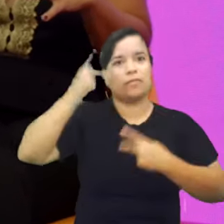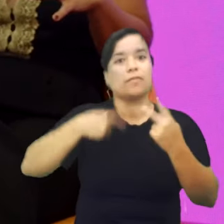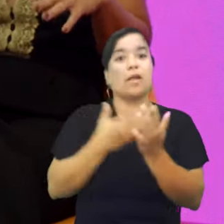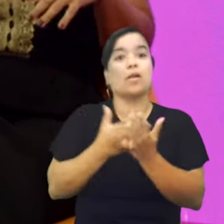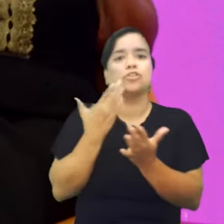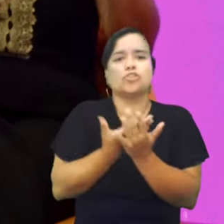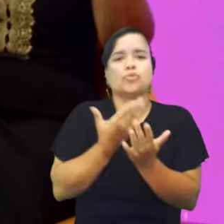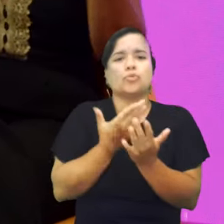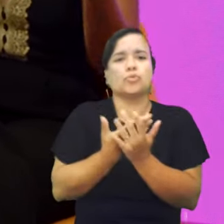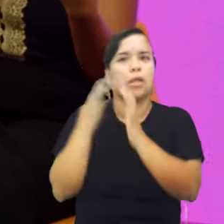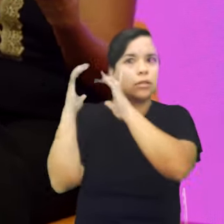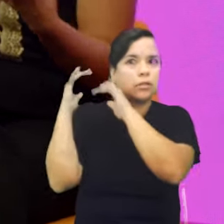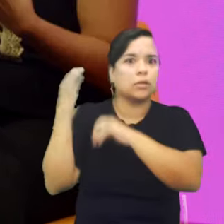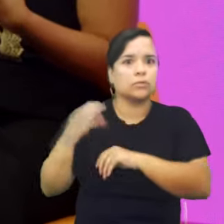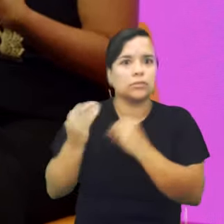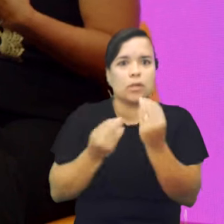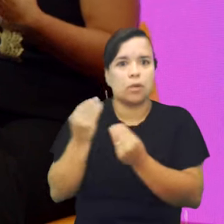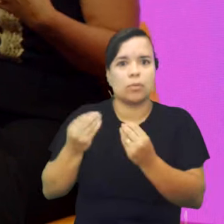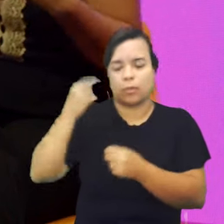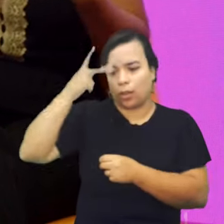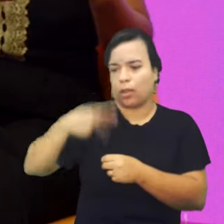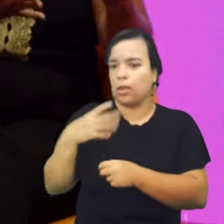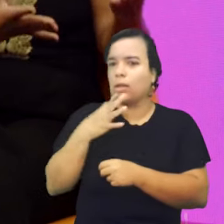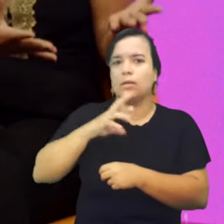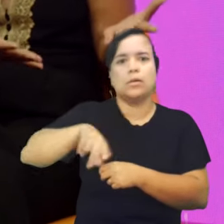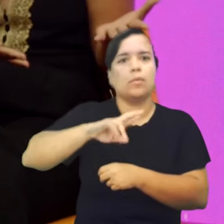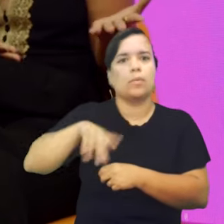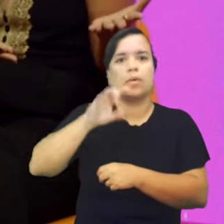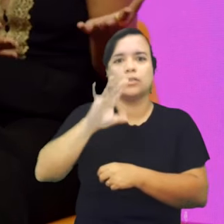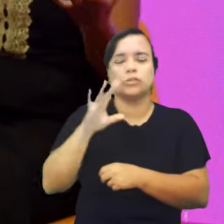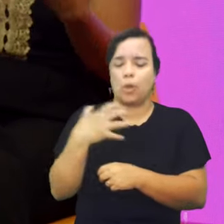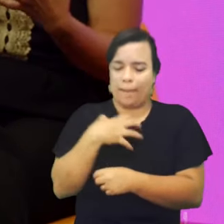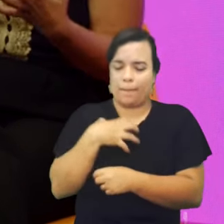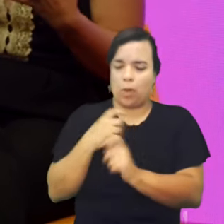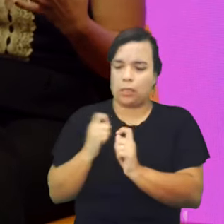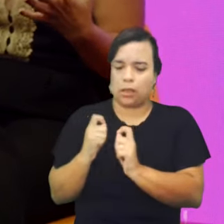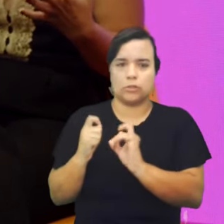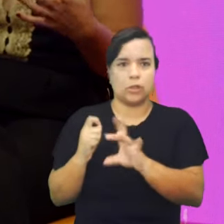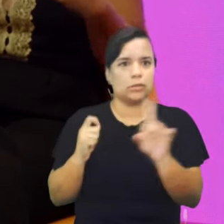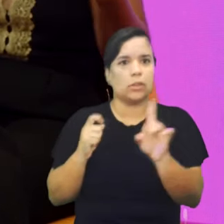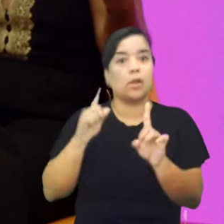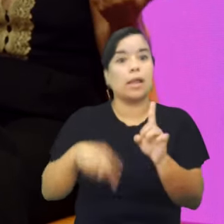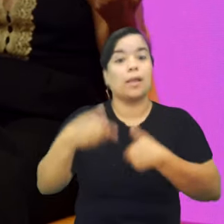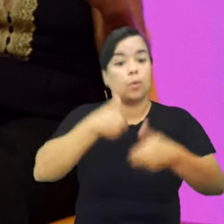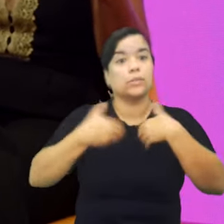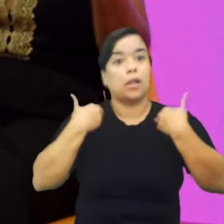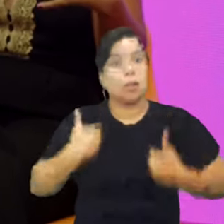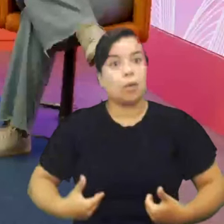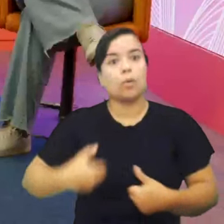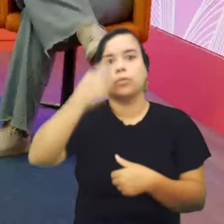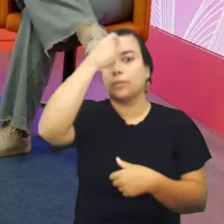neurociência, comecei a entender que autoconhecimento não era só trabalhar com as emoções, Mas era a gente cuidar de um corpo físico,